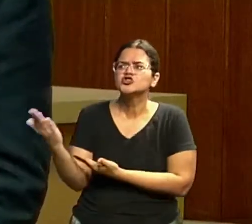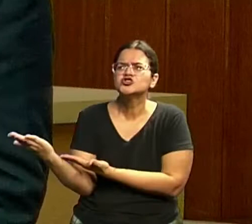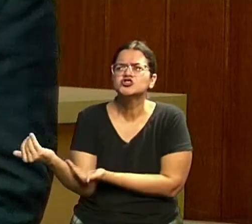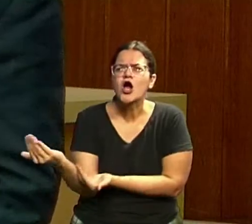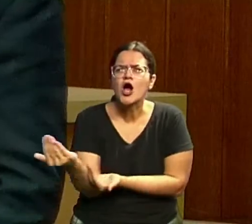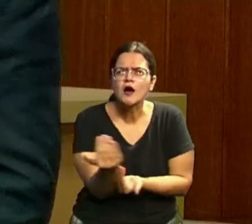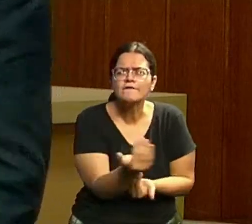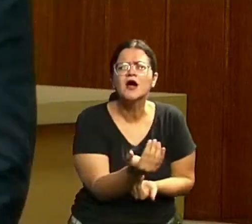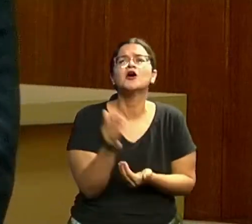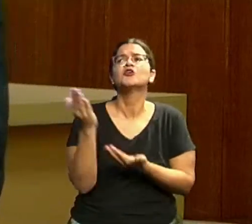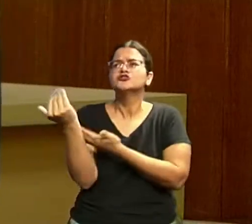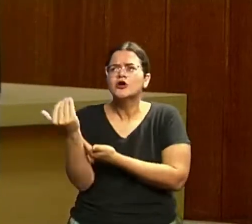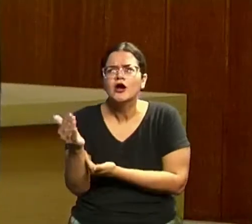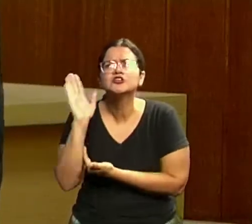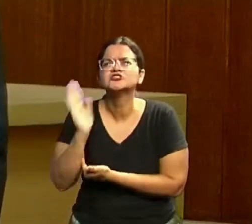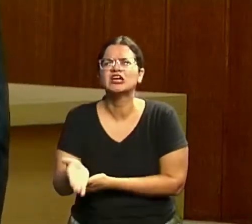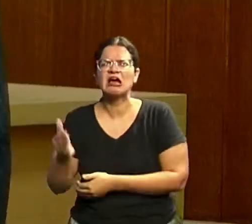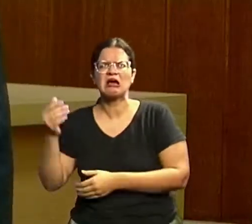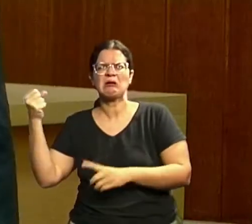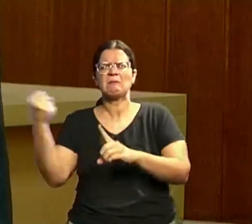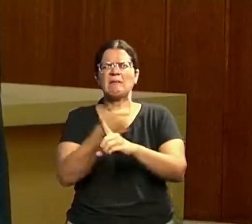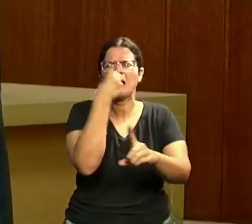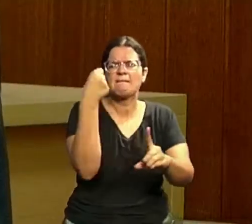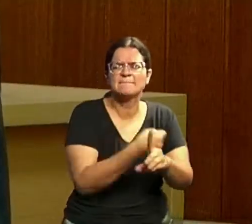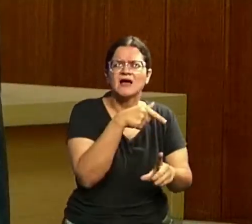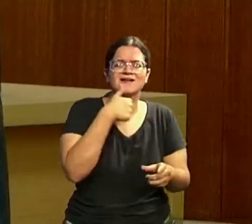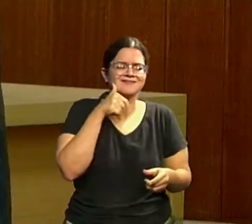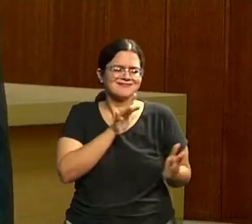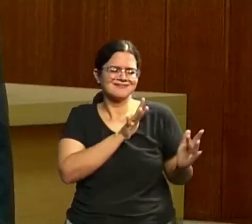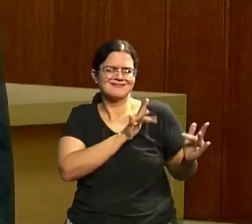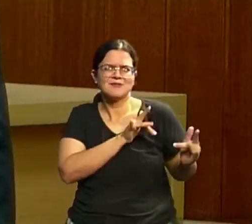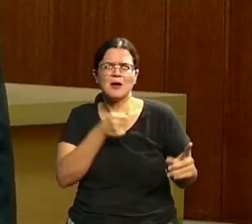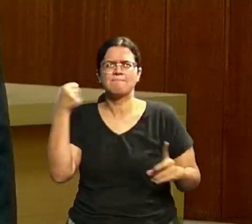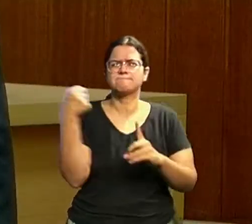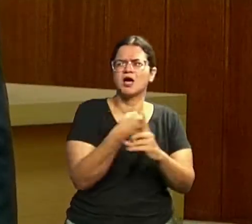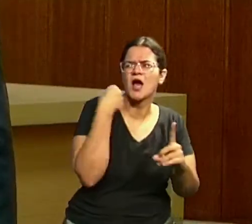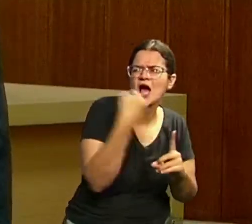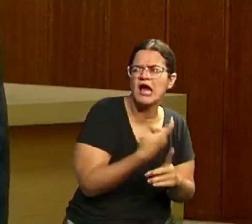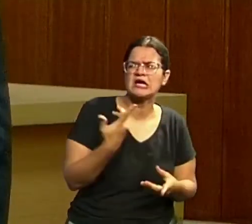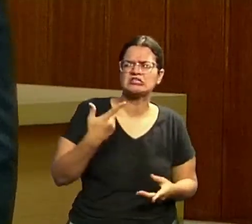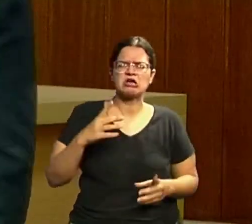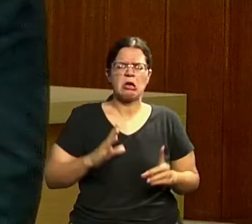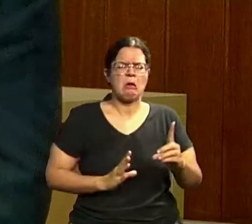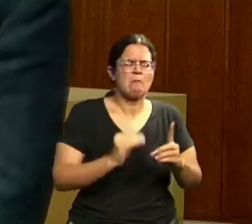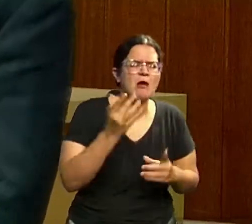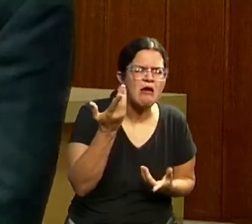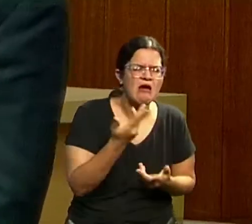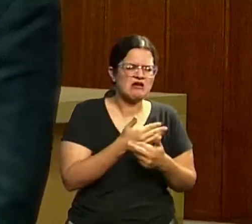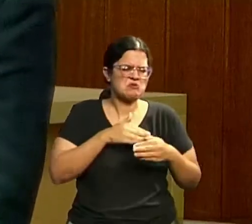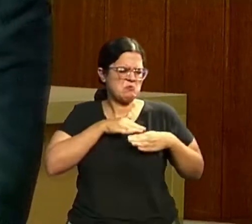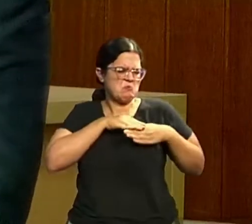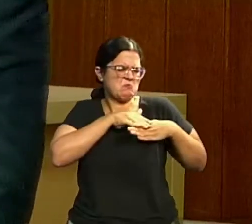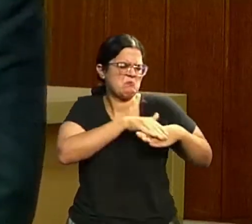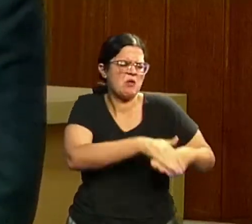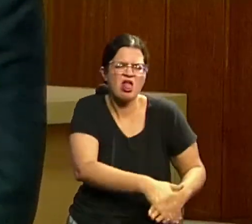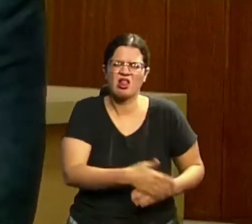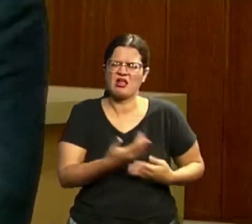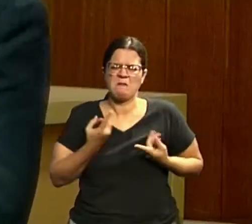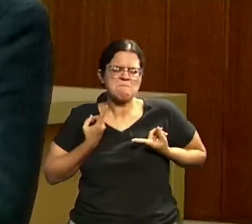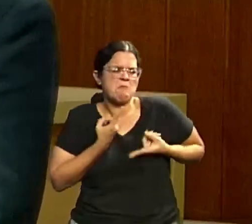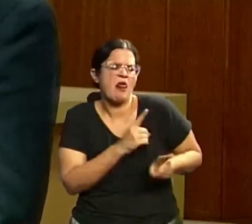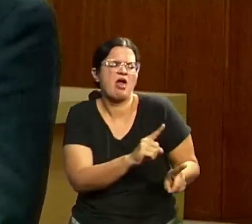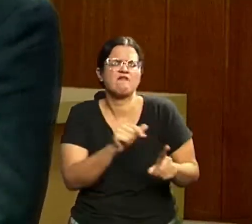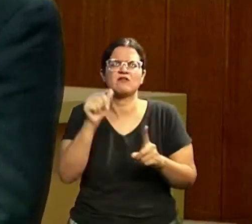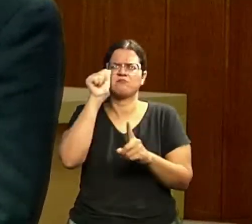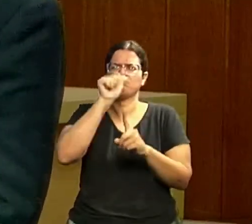jovens também já agredindo as suas companheiras, batendo, humilhando e muitas vezes